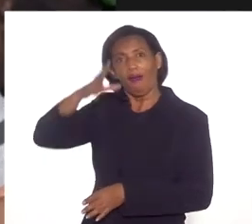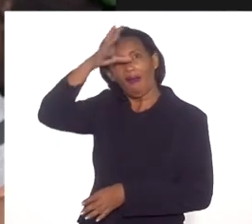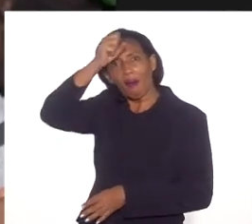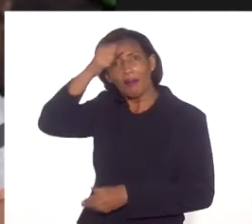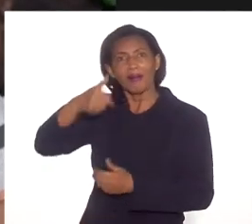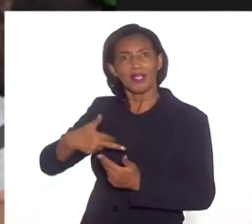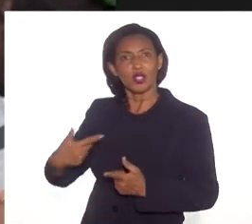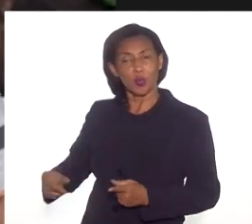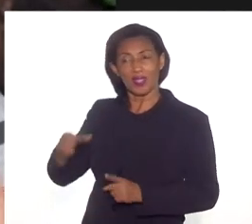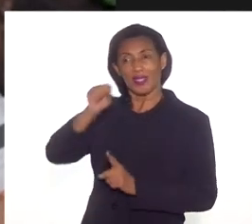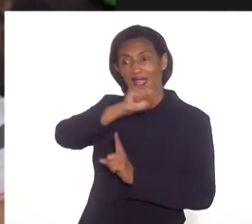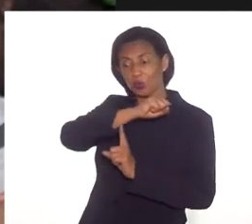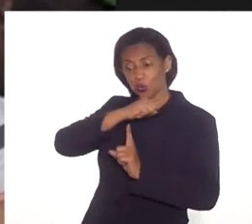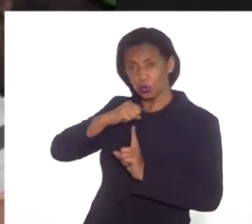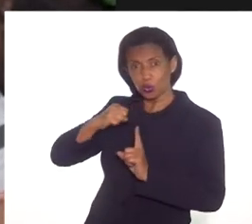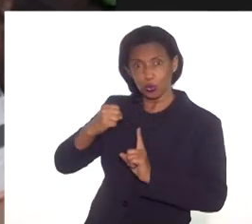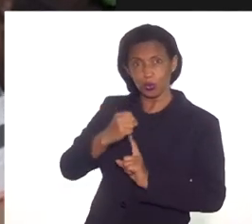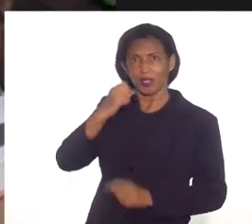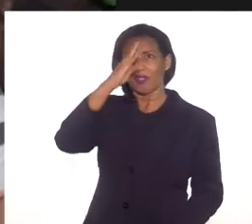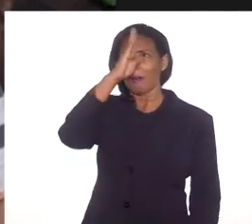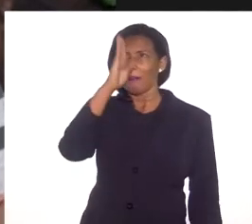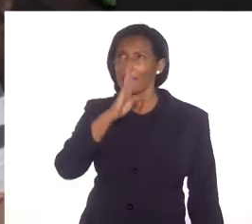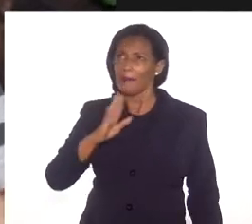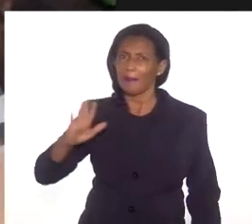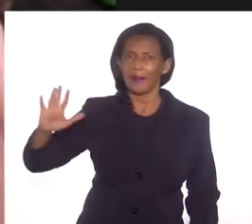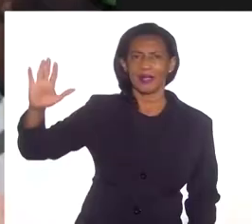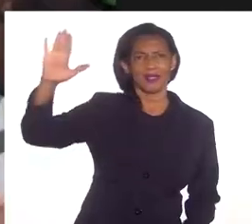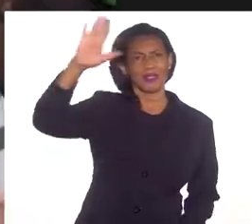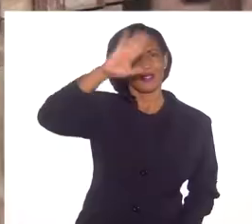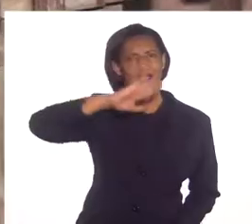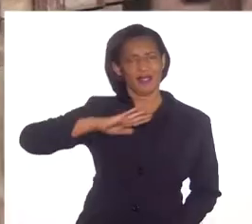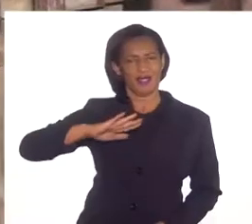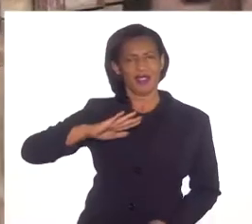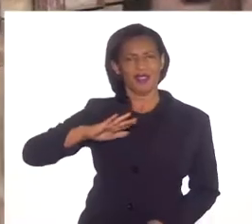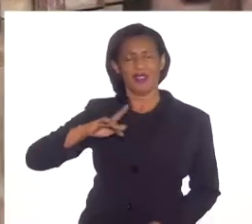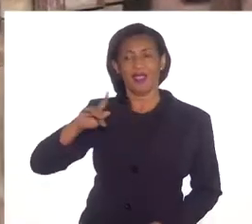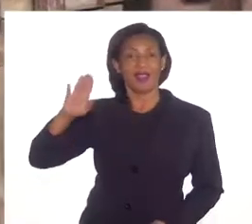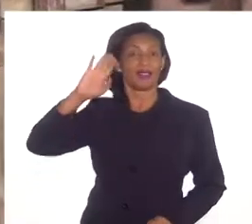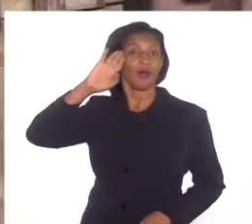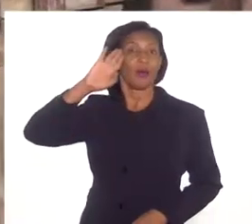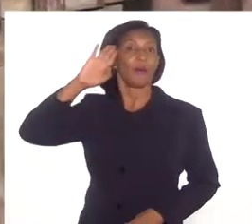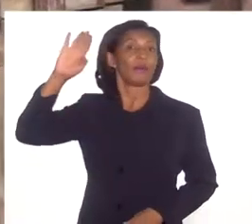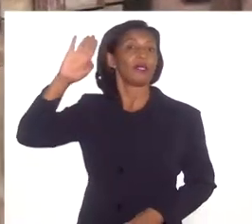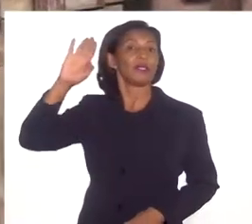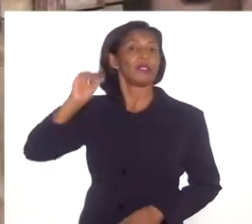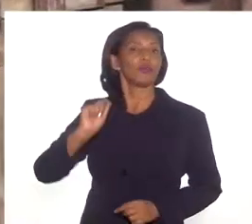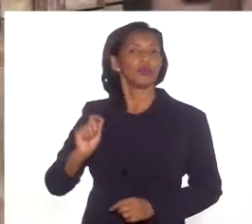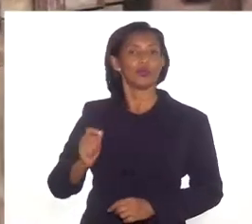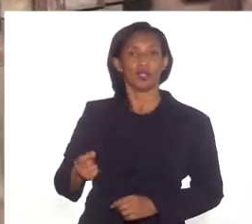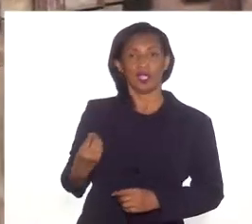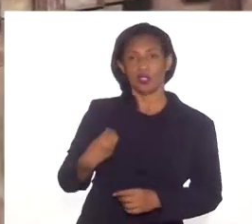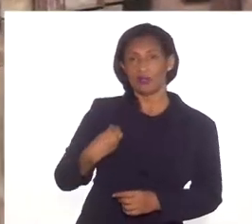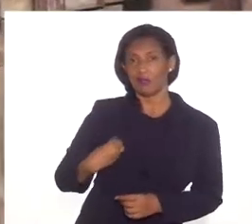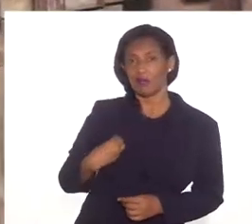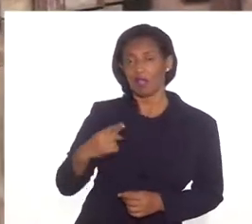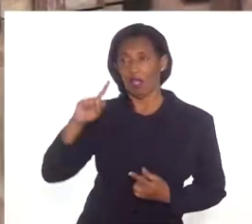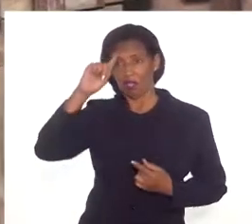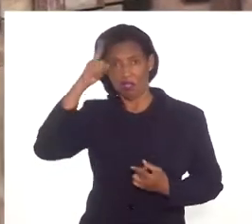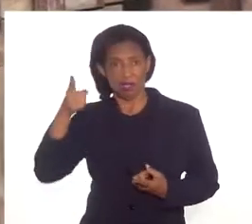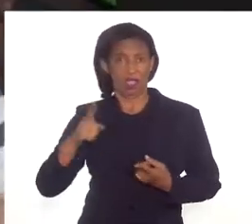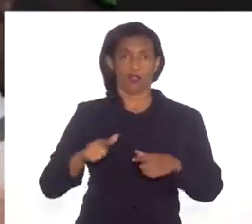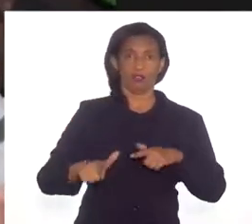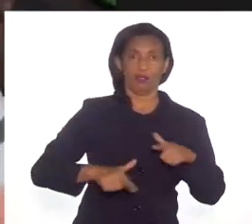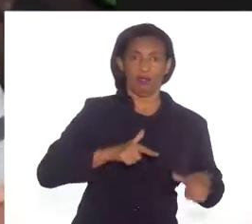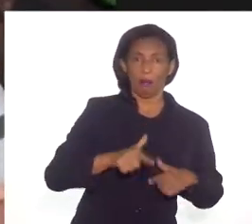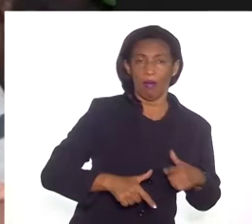coisas que a sociedade brasileira, a sociedade urbana, ela tem como princípio de sobrevivência, que aí tem a ver com essa ideia